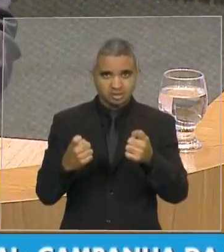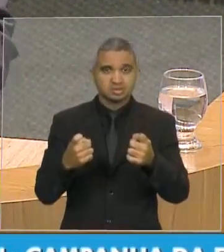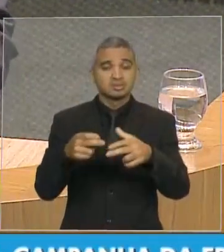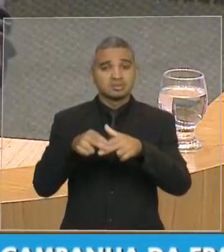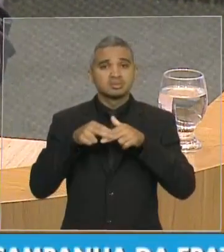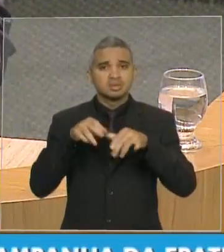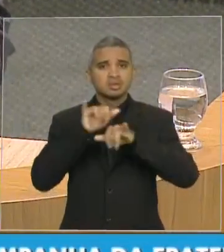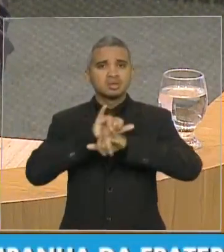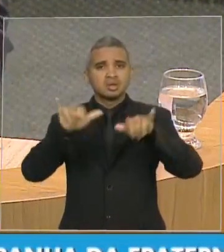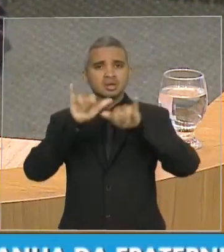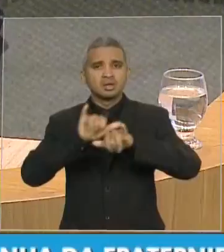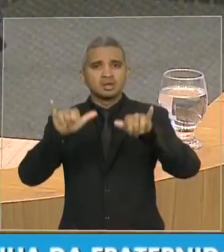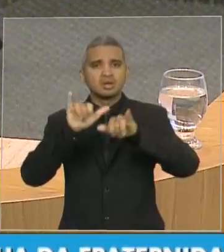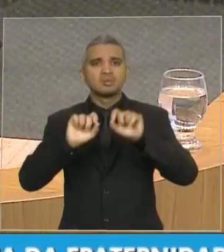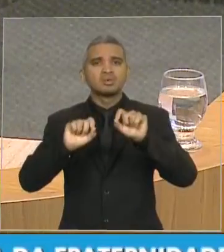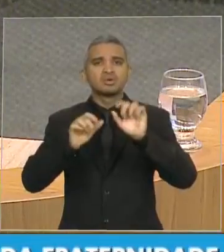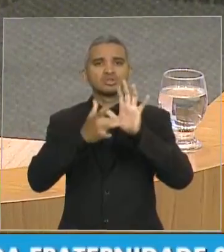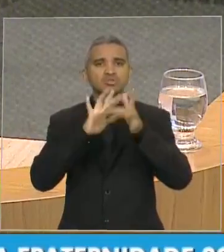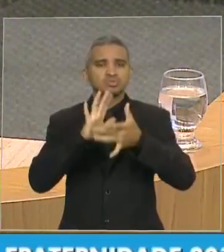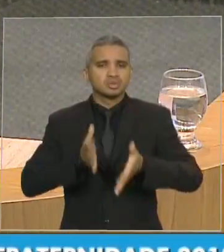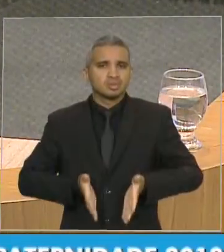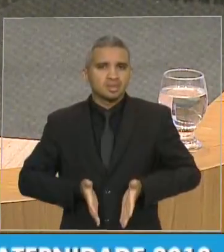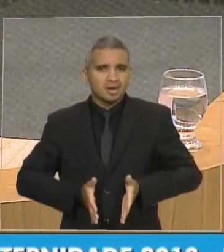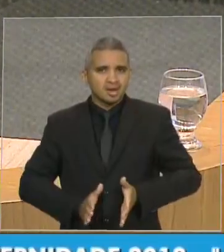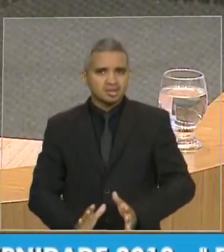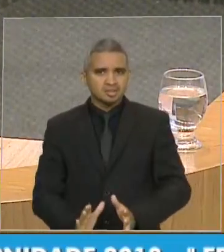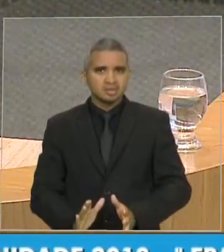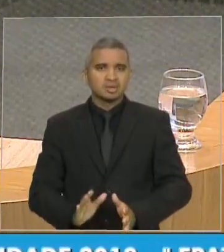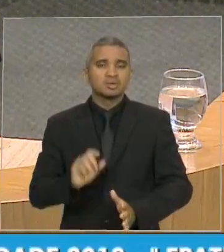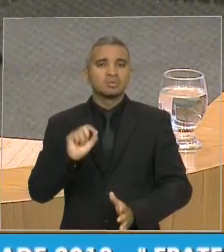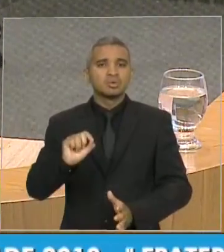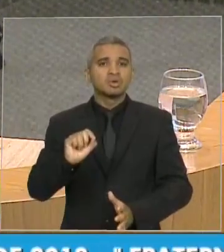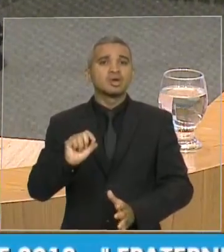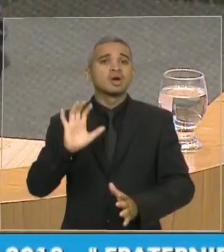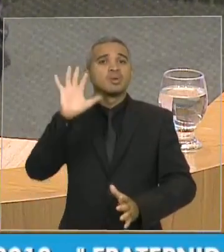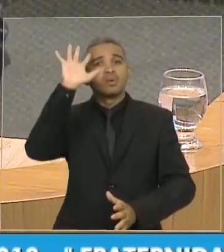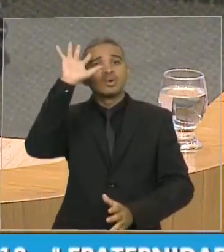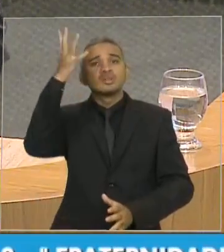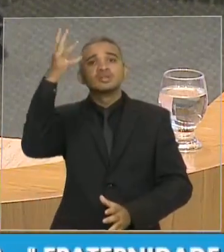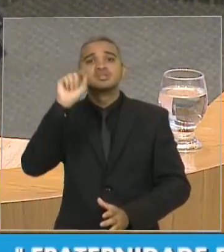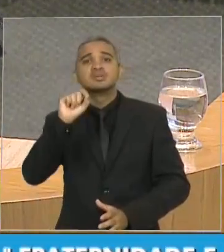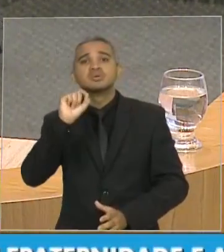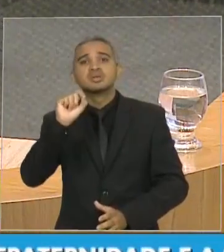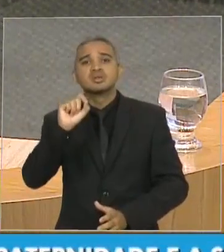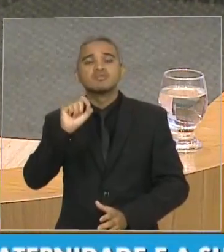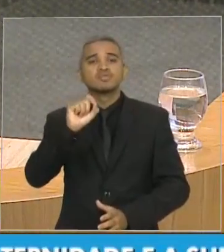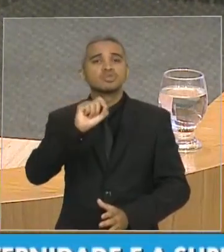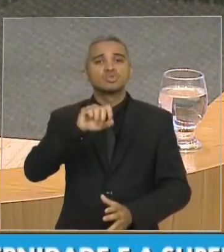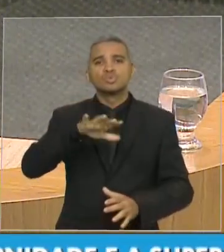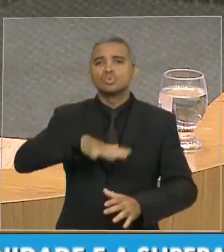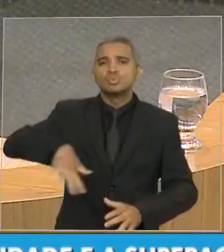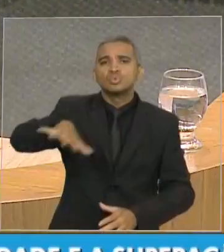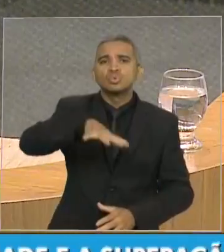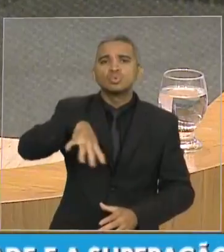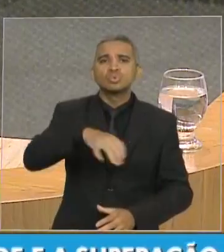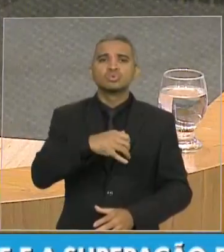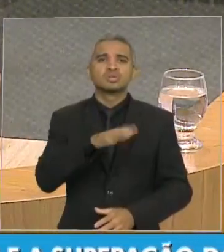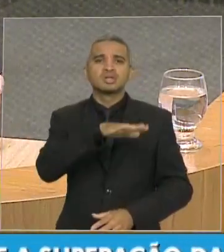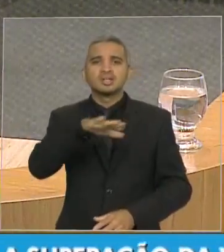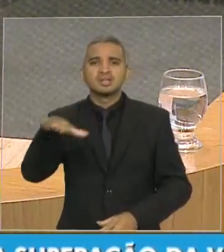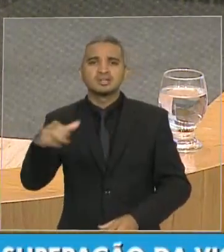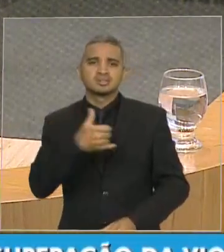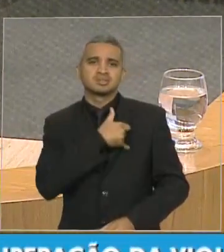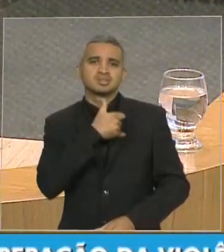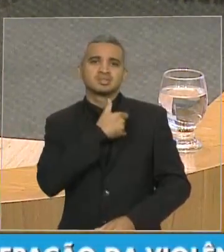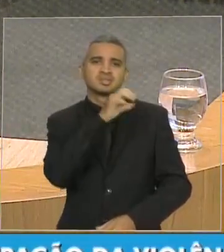nascimento gerou o extermínio de todos os meninos de 0 a 3 anos. Então,